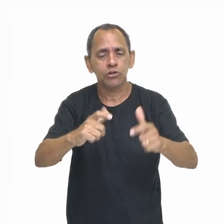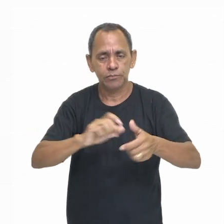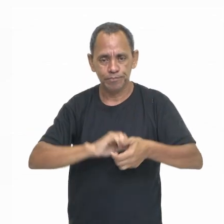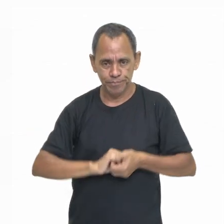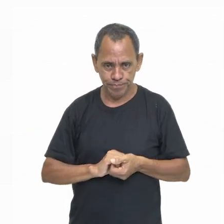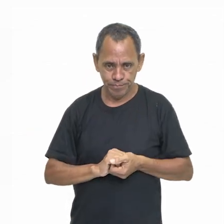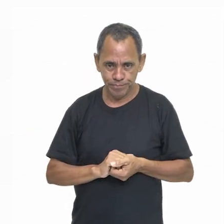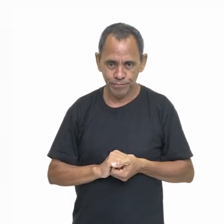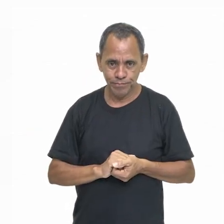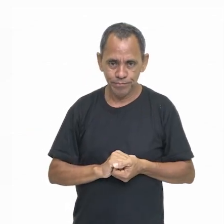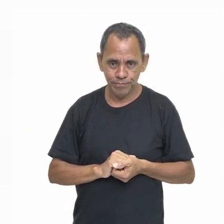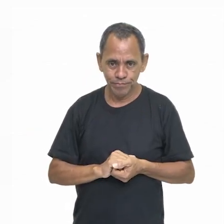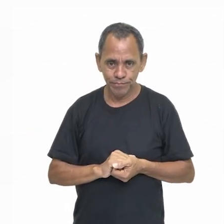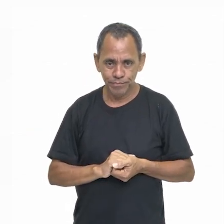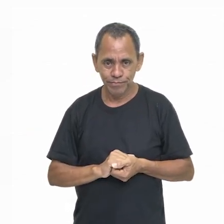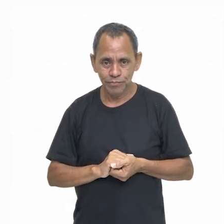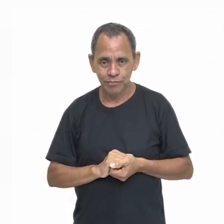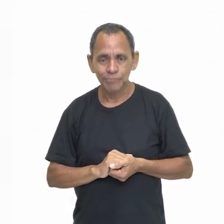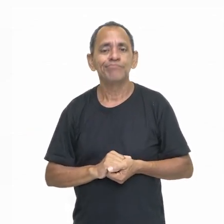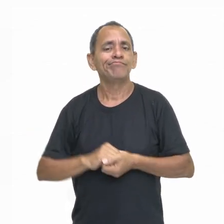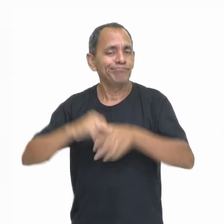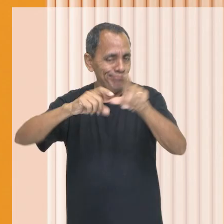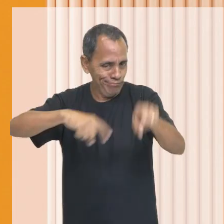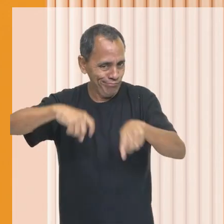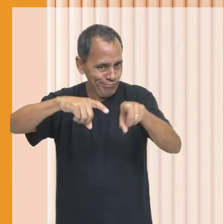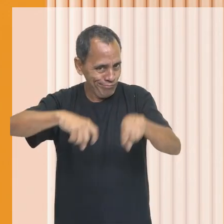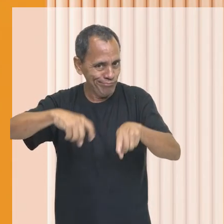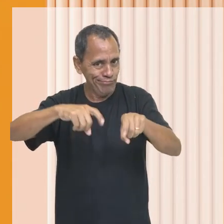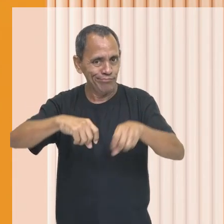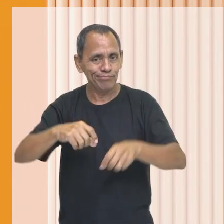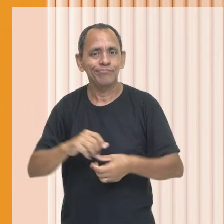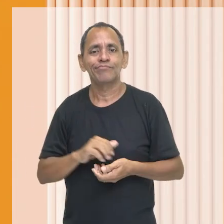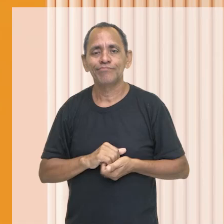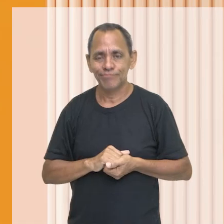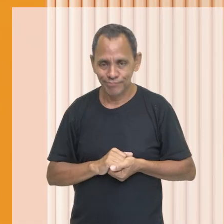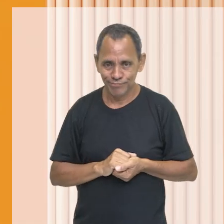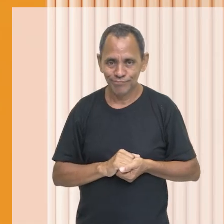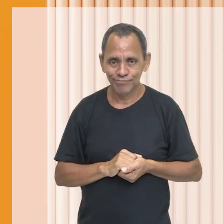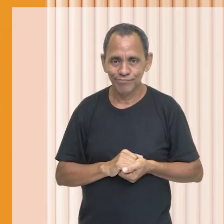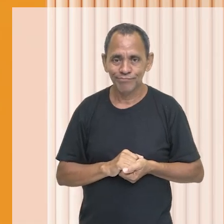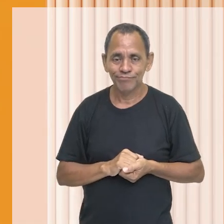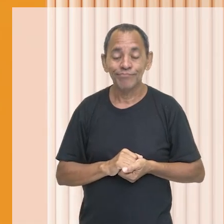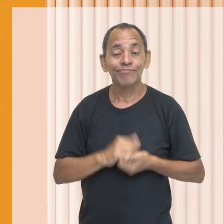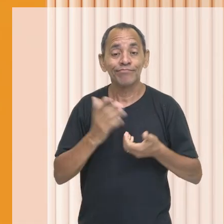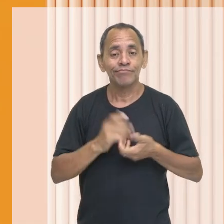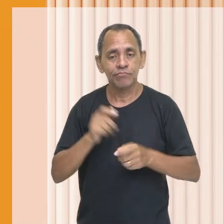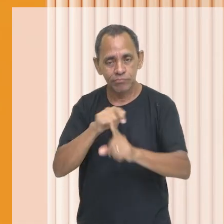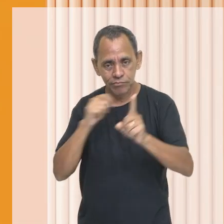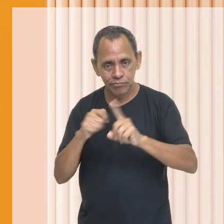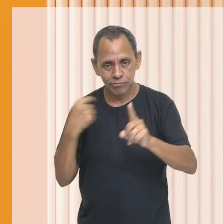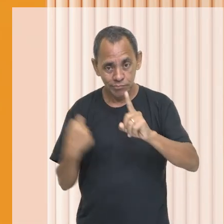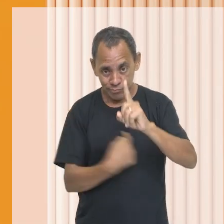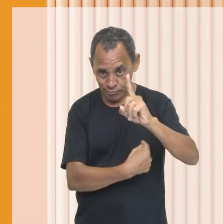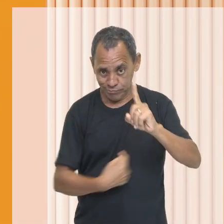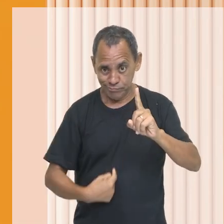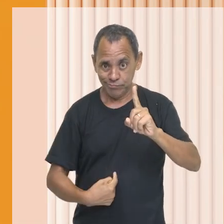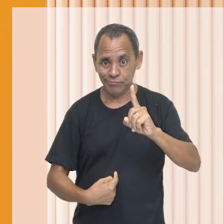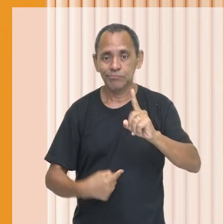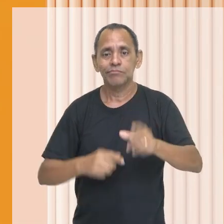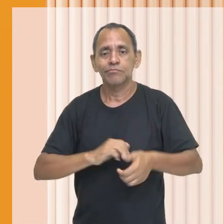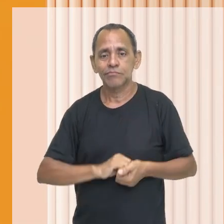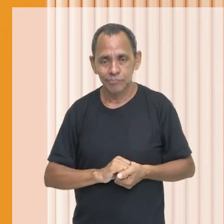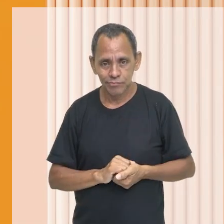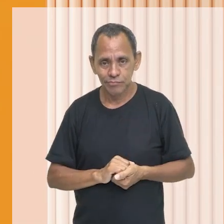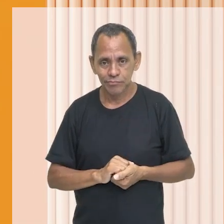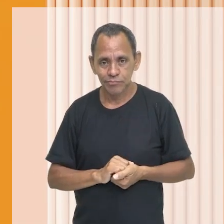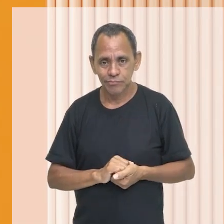que você respondeu aí, na agricultura, tá bom? E olha só, a sociedade chinesa, né, a